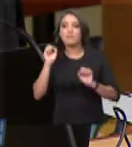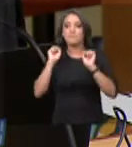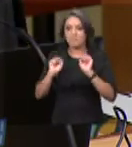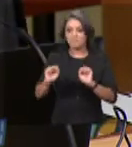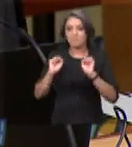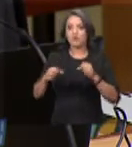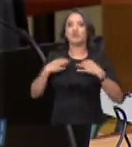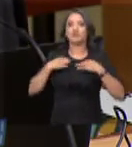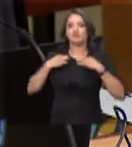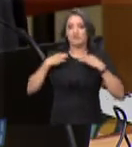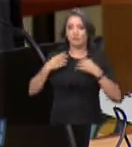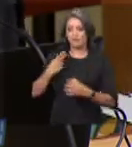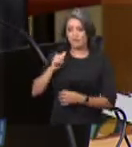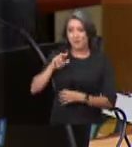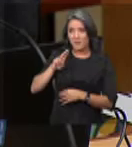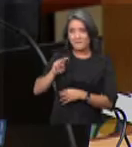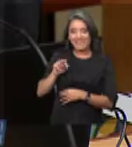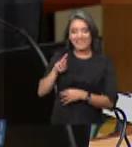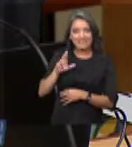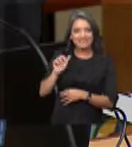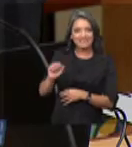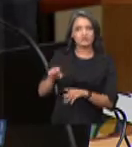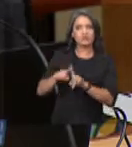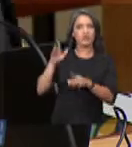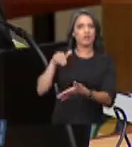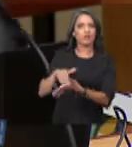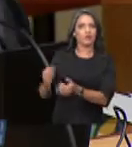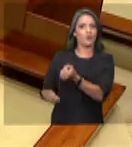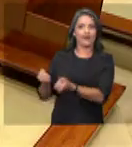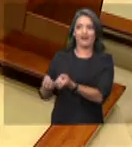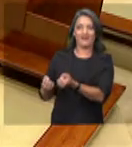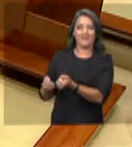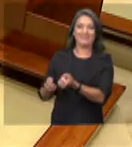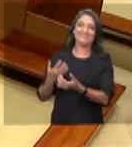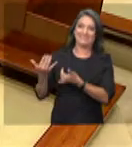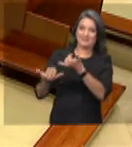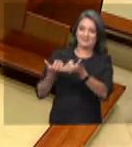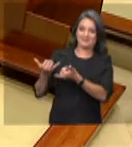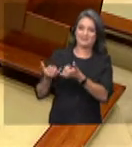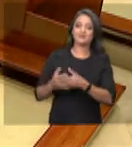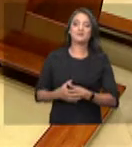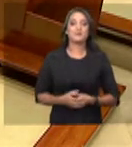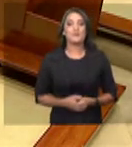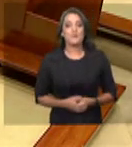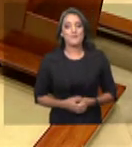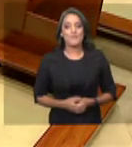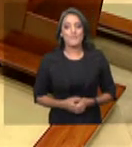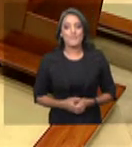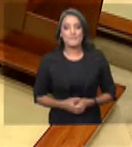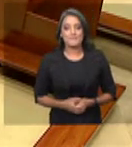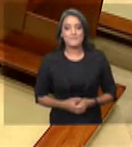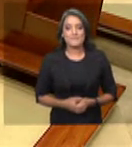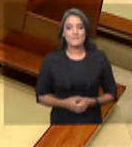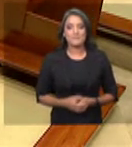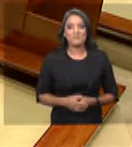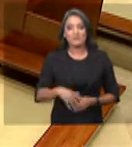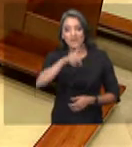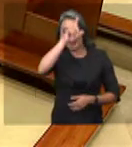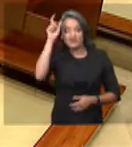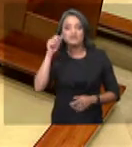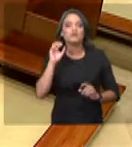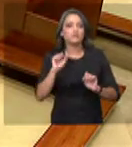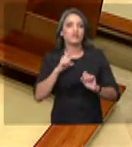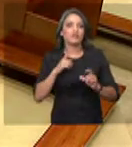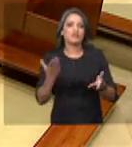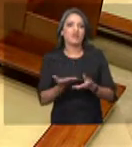a camisa do Palmeiras até o carro mas voltando aqui mais